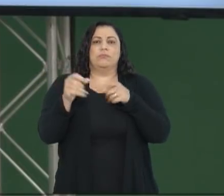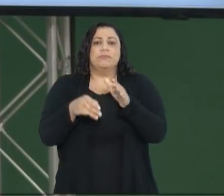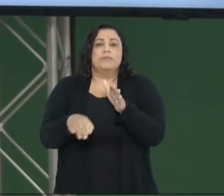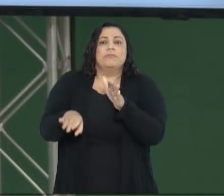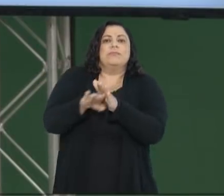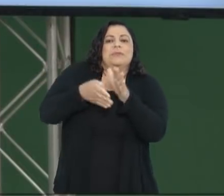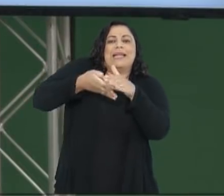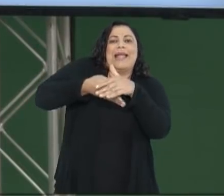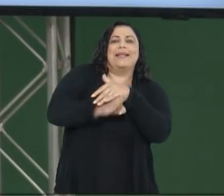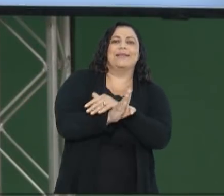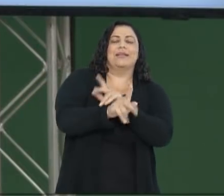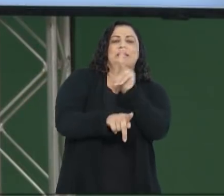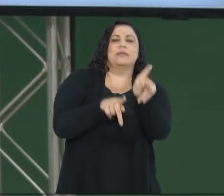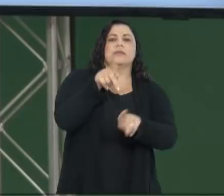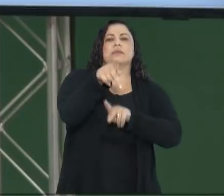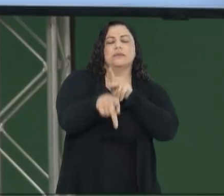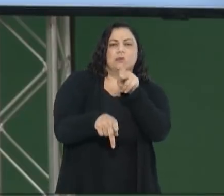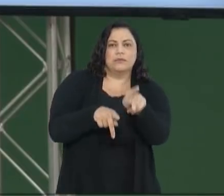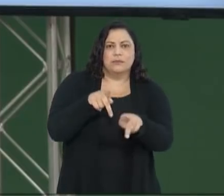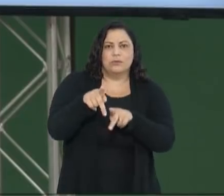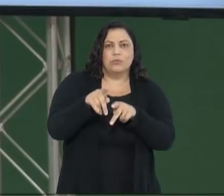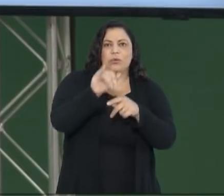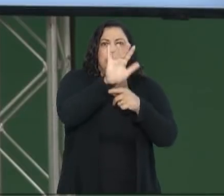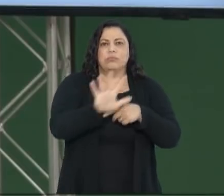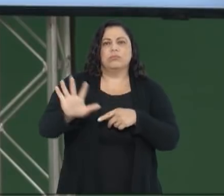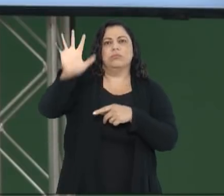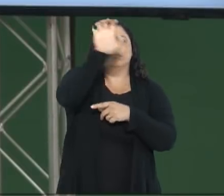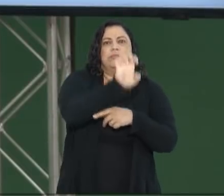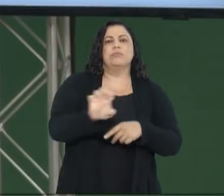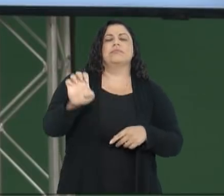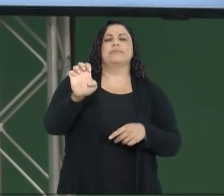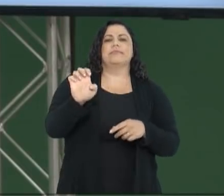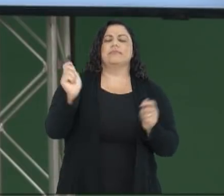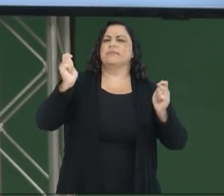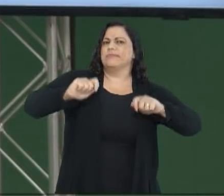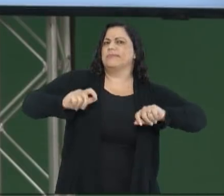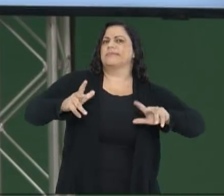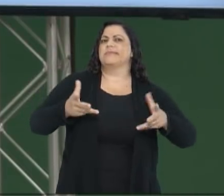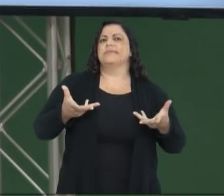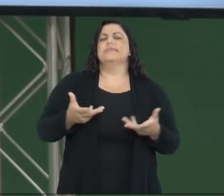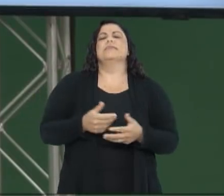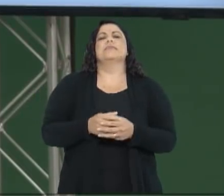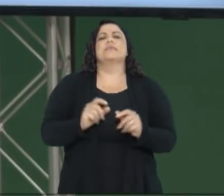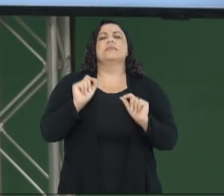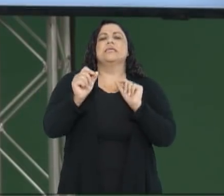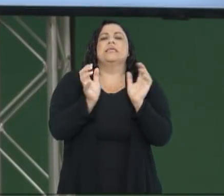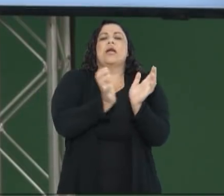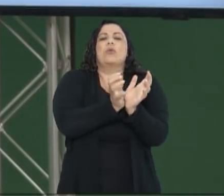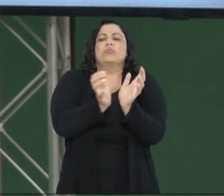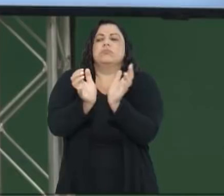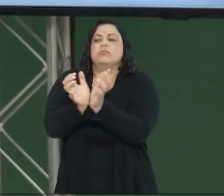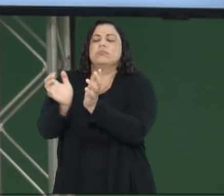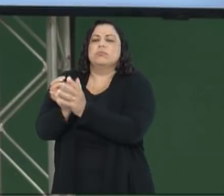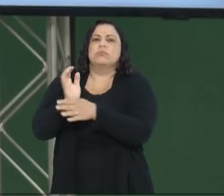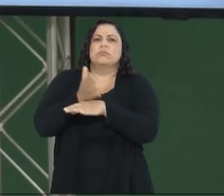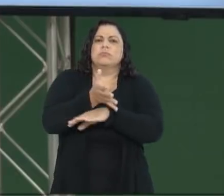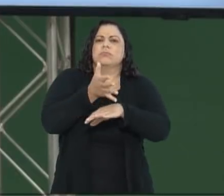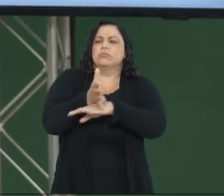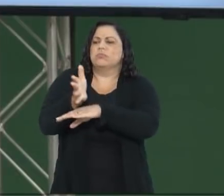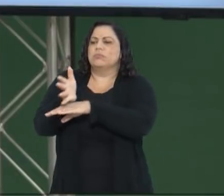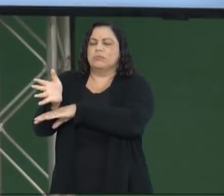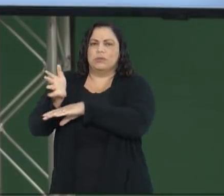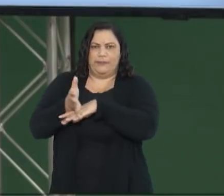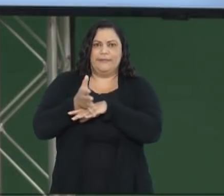entrada desses povos no continente europeu. E aí eles vão ocupando esses espaços geográficos